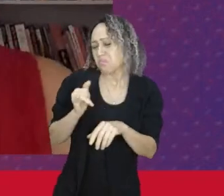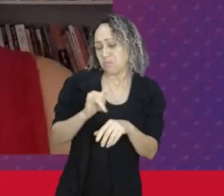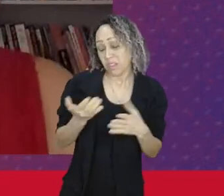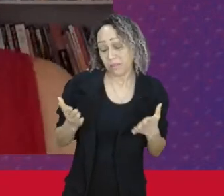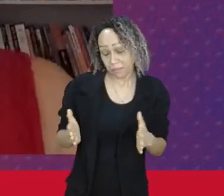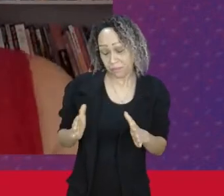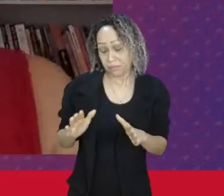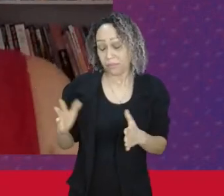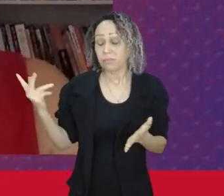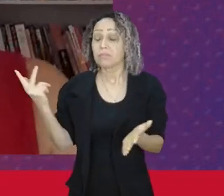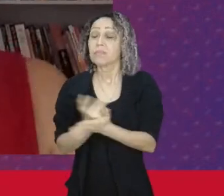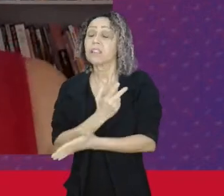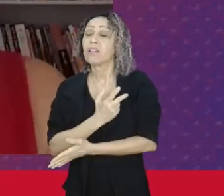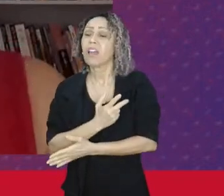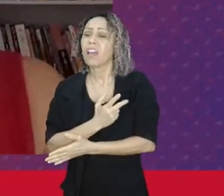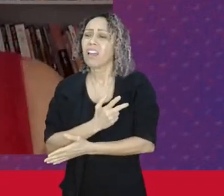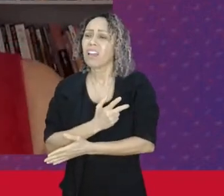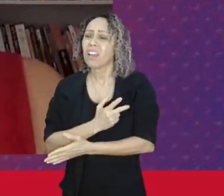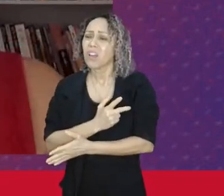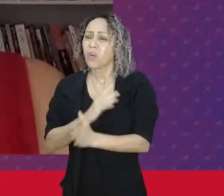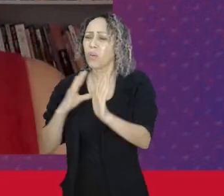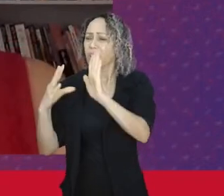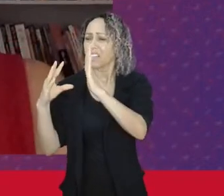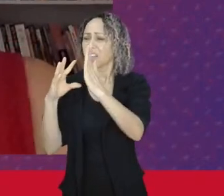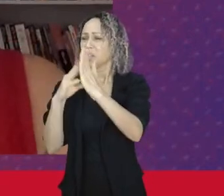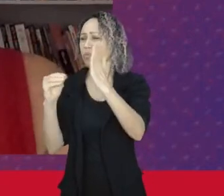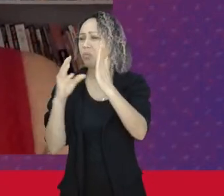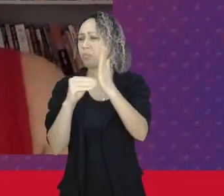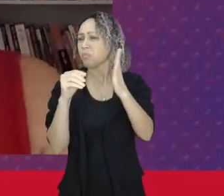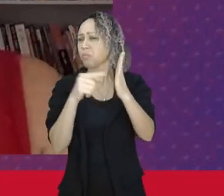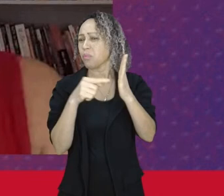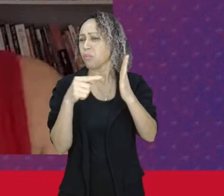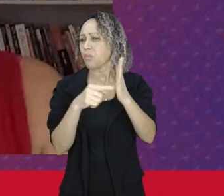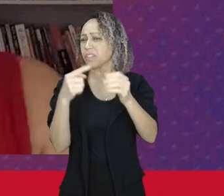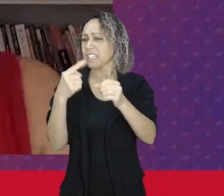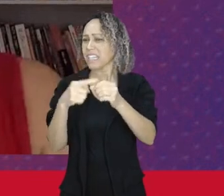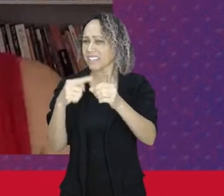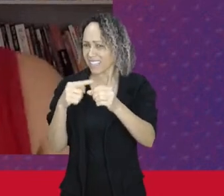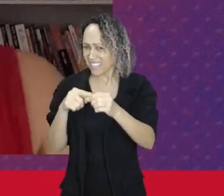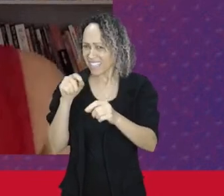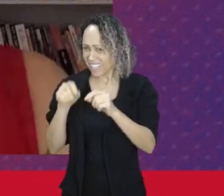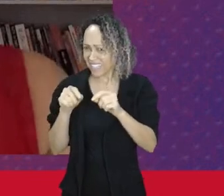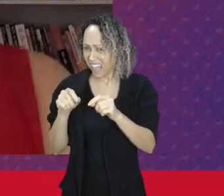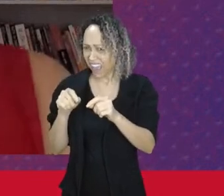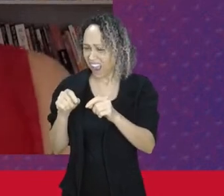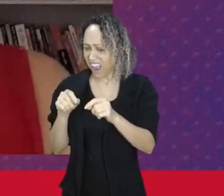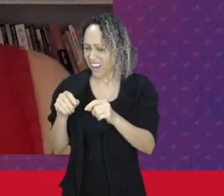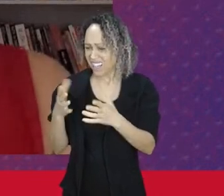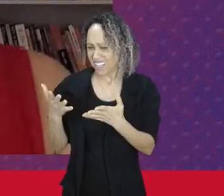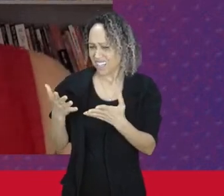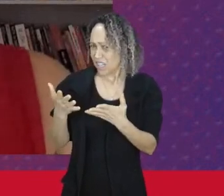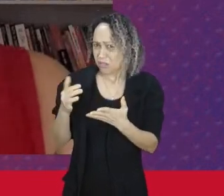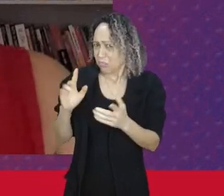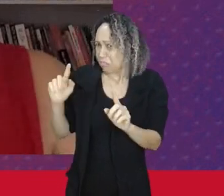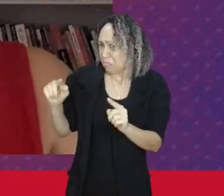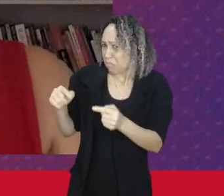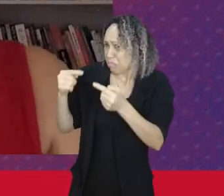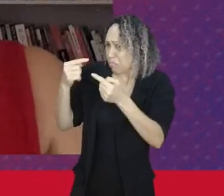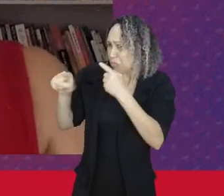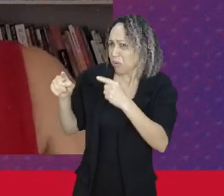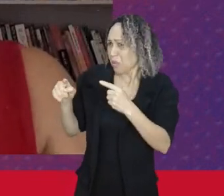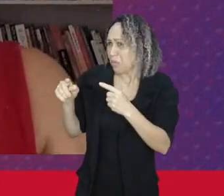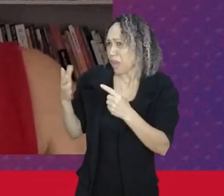modelos de cidade não contem com o olhar feminino, o que resulta em espaços hostis às mulheres, né?